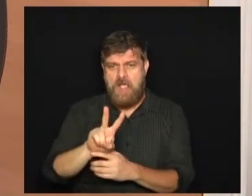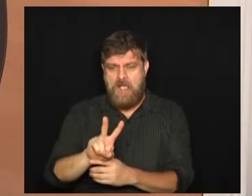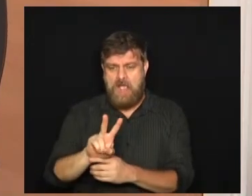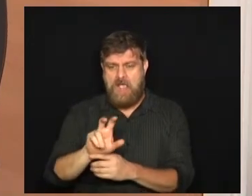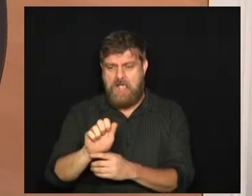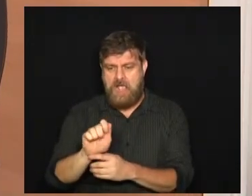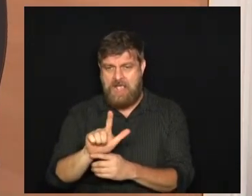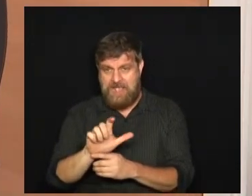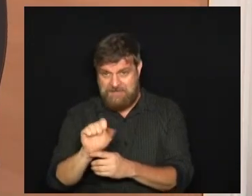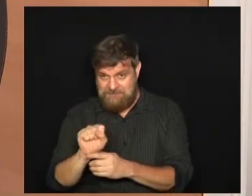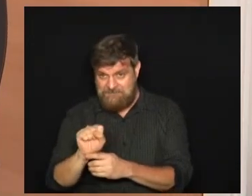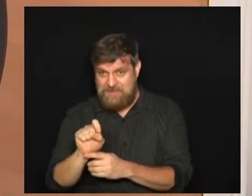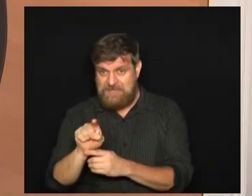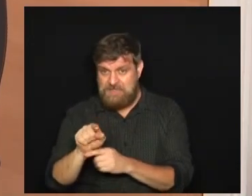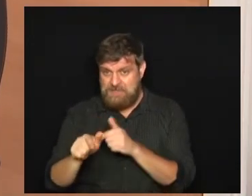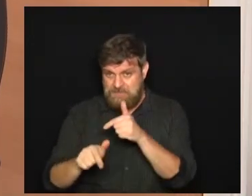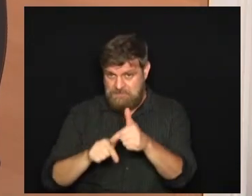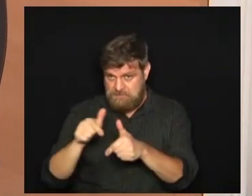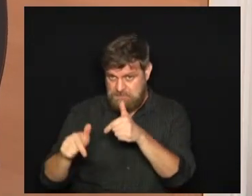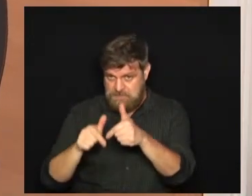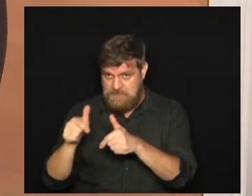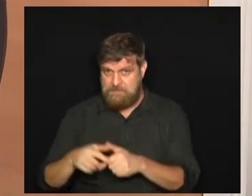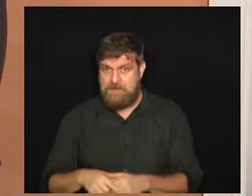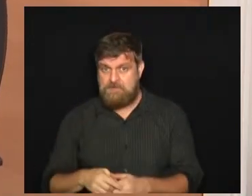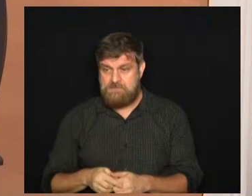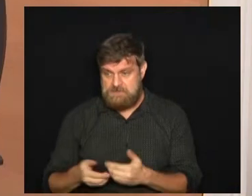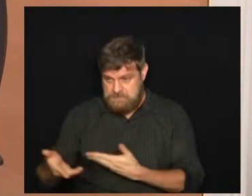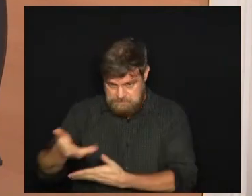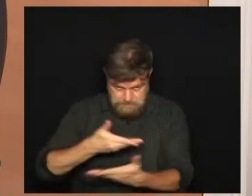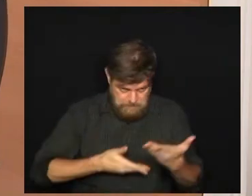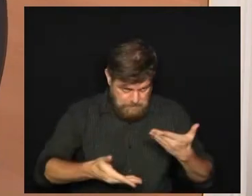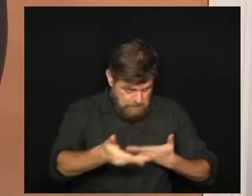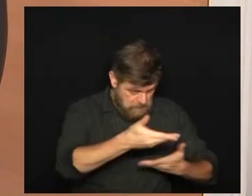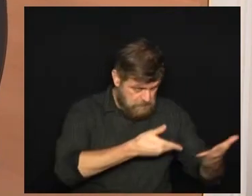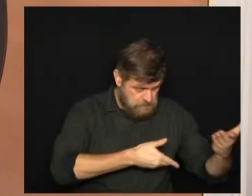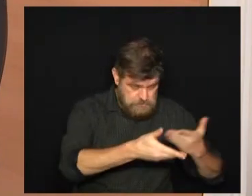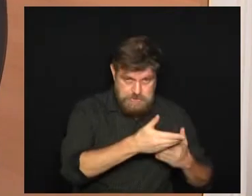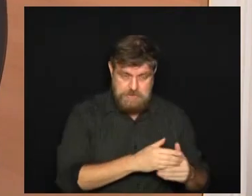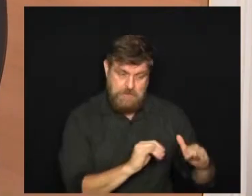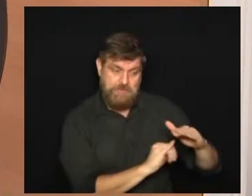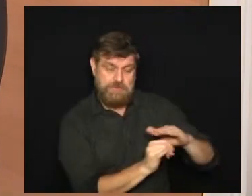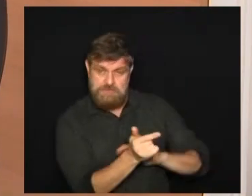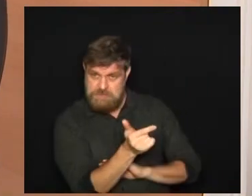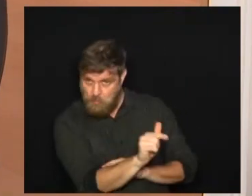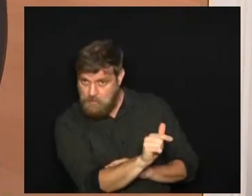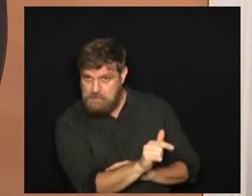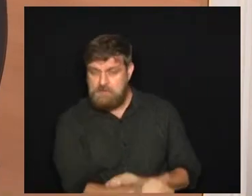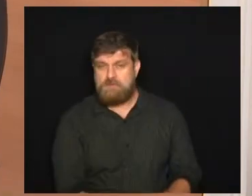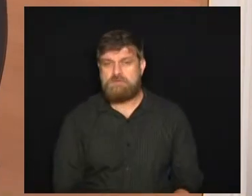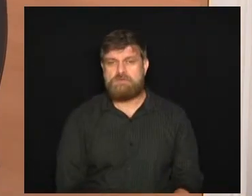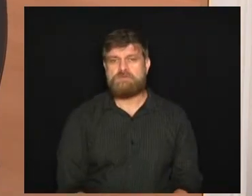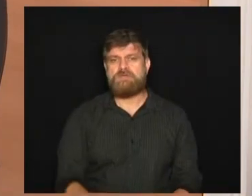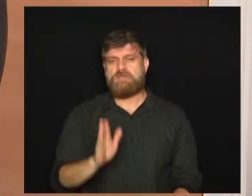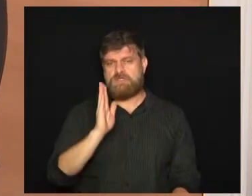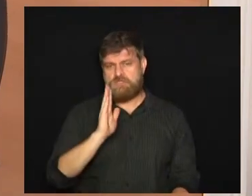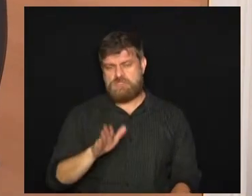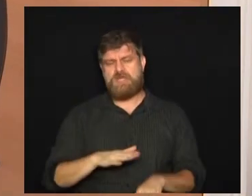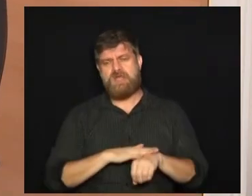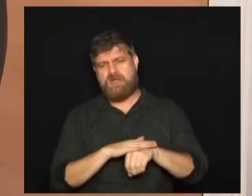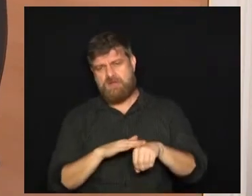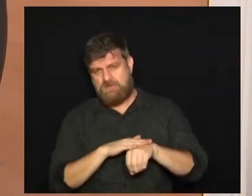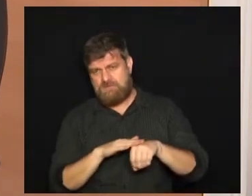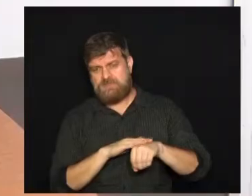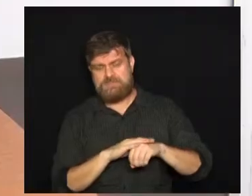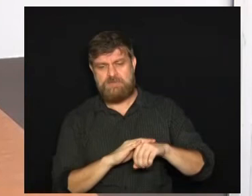têm o programa de mercado de trabalho? Sim. Nós temos já fizemos conversas com